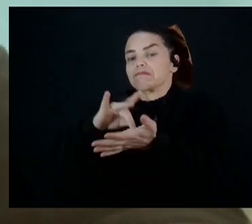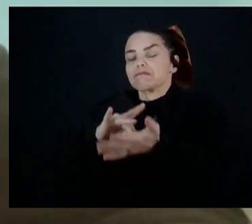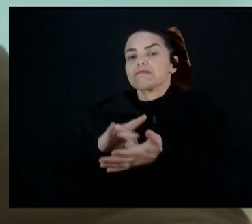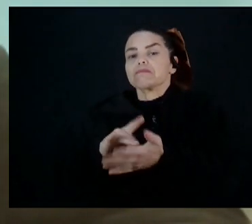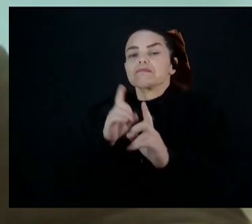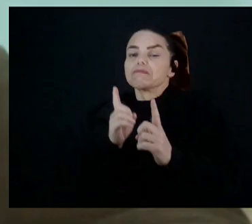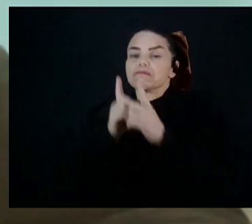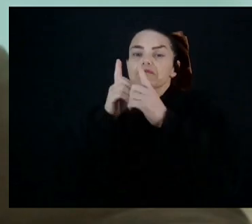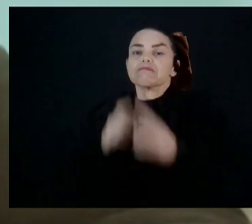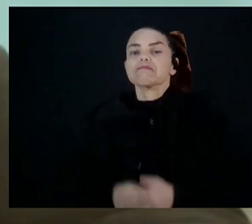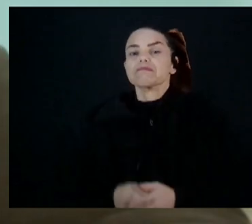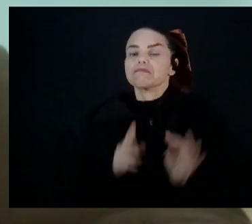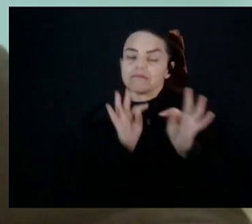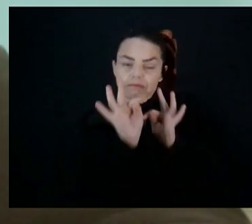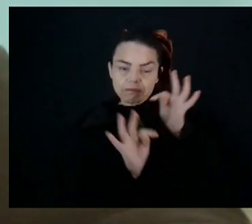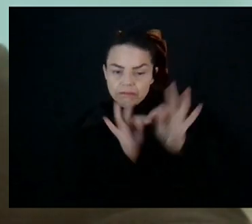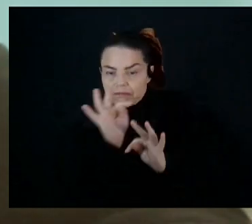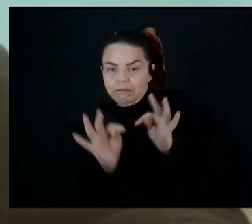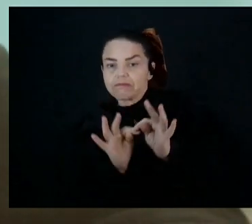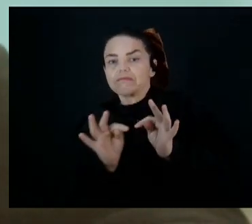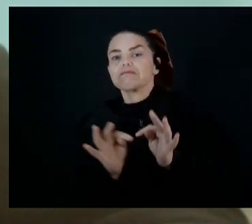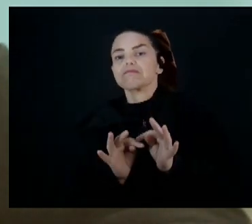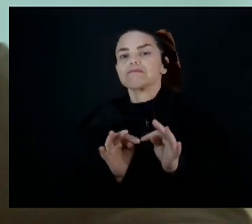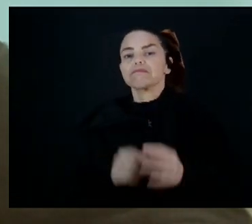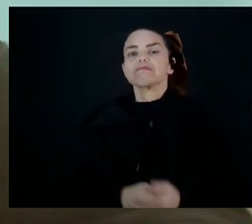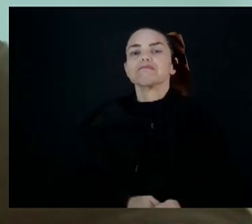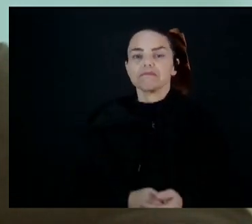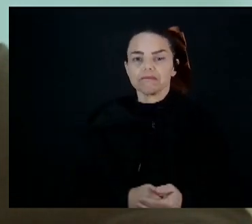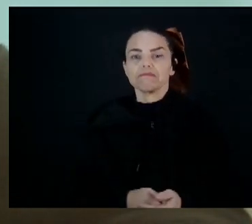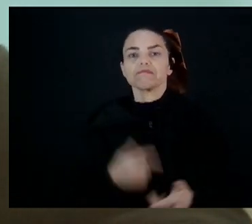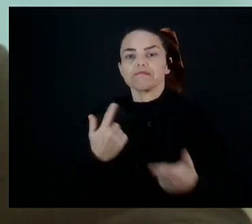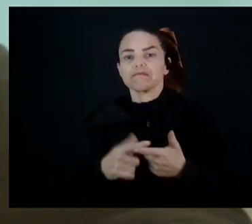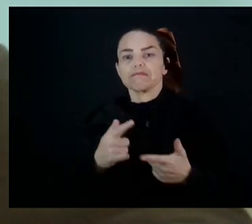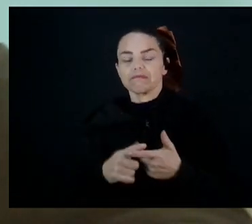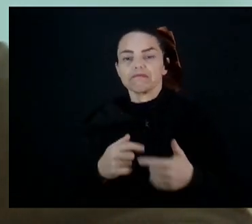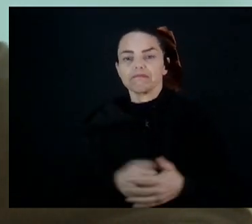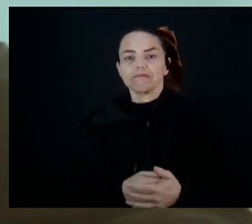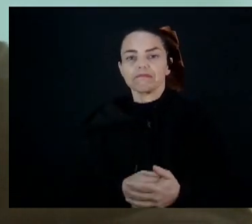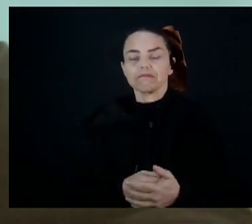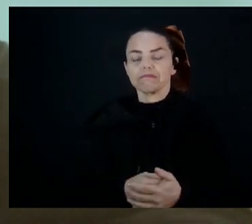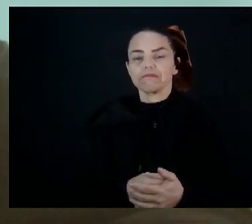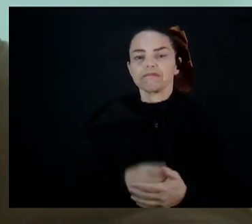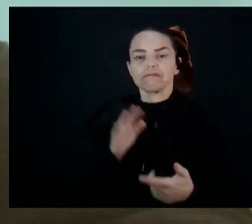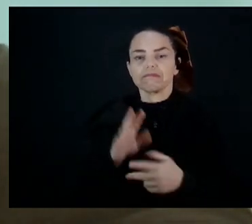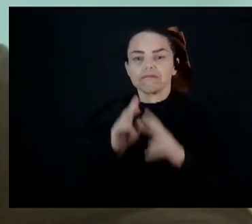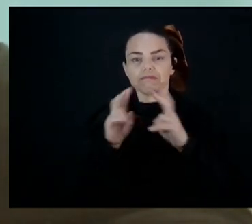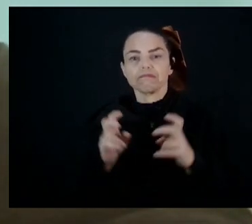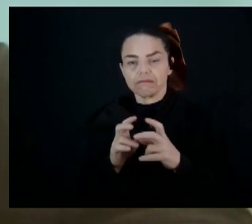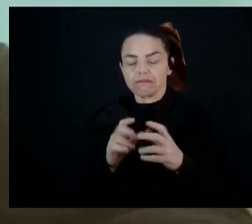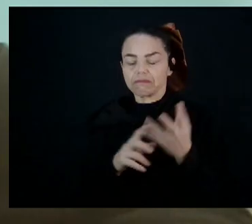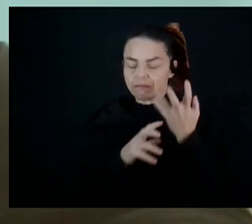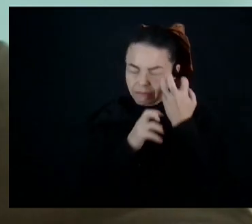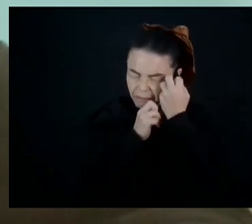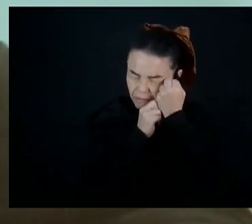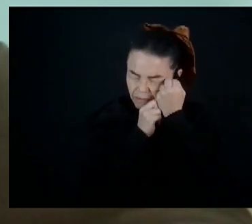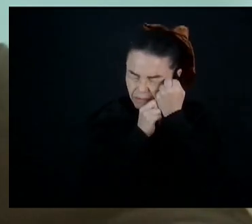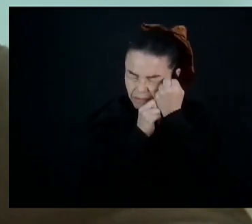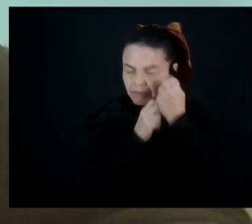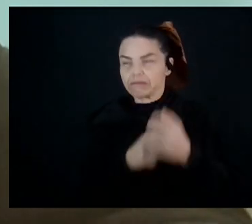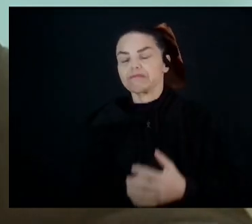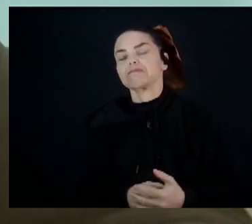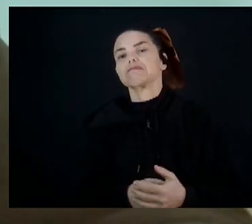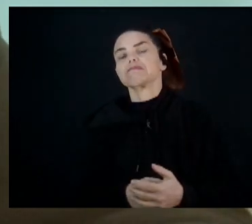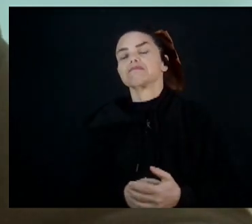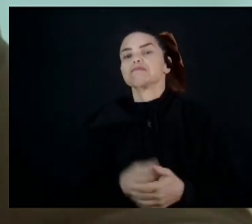e tratando isso de uma forma bem ampla, né? Porque toda vez que a gente vai abordar sono, tem que ser algo realmente muito amplo, e